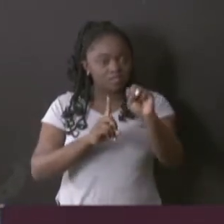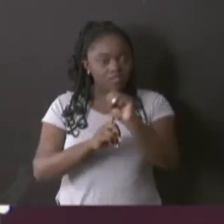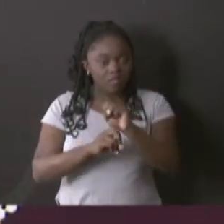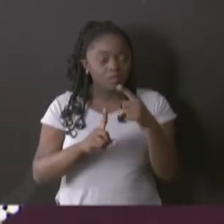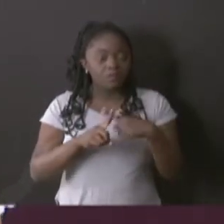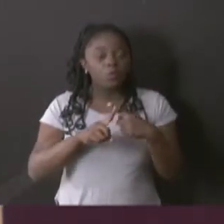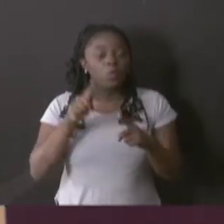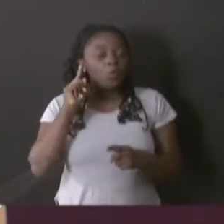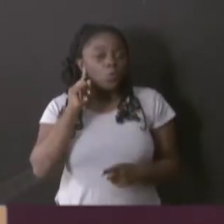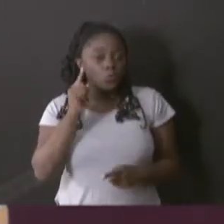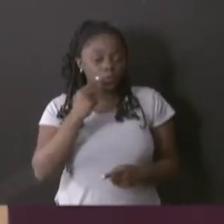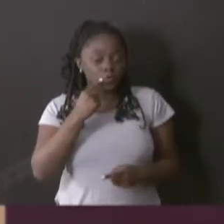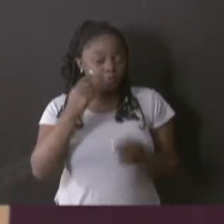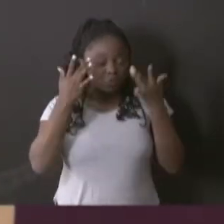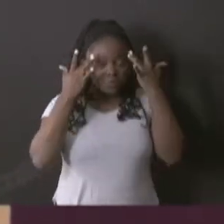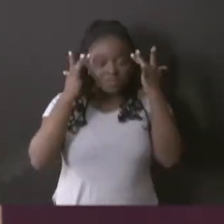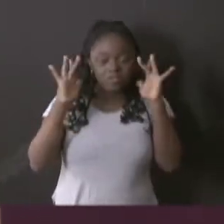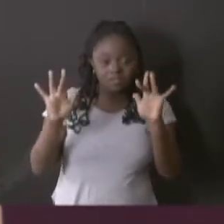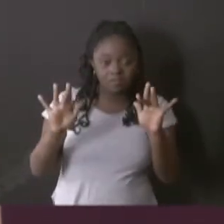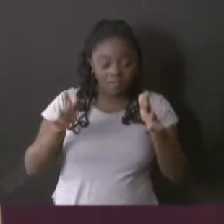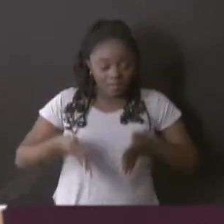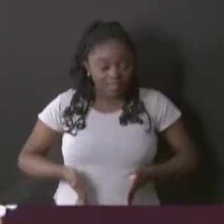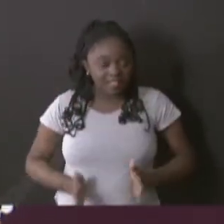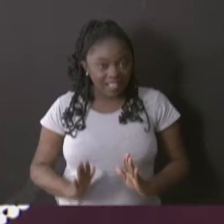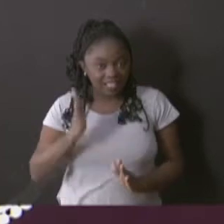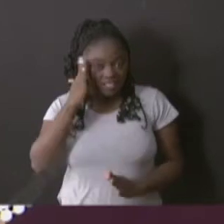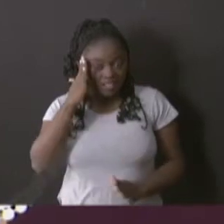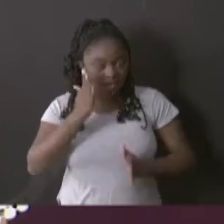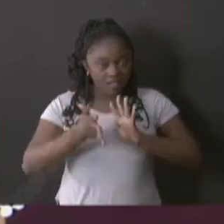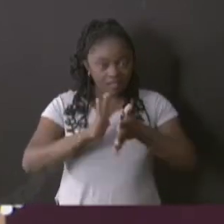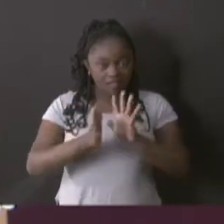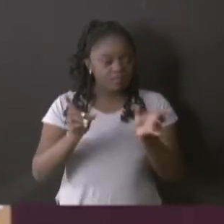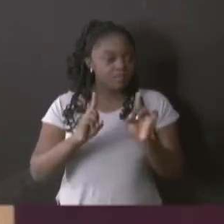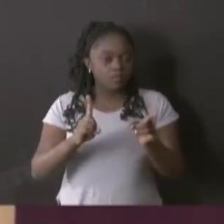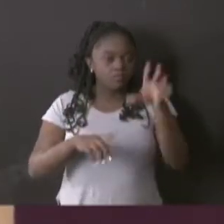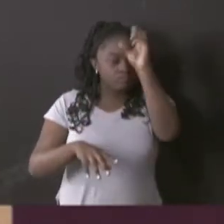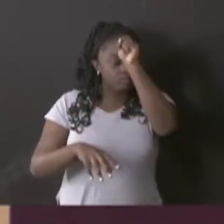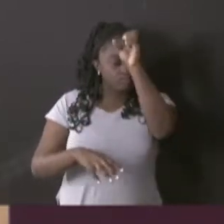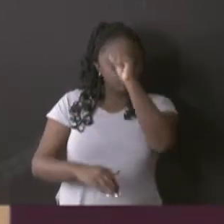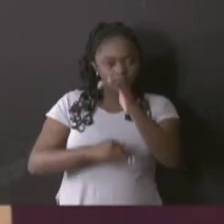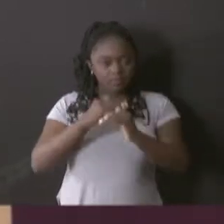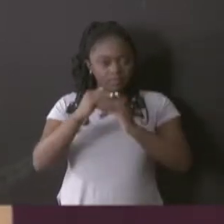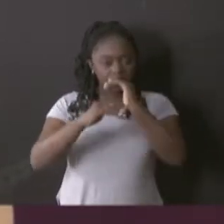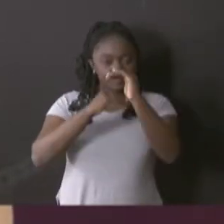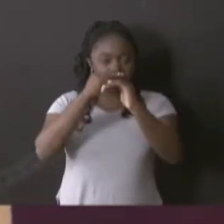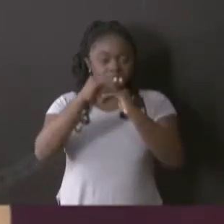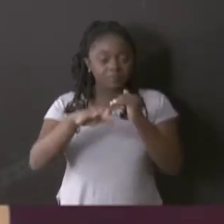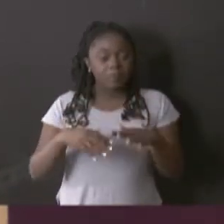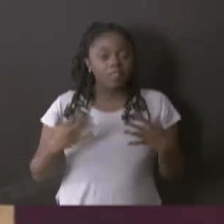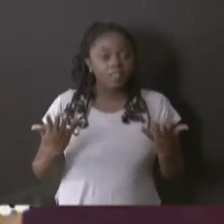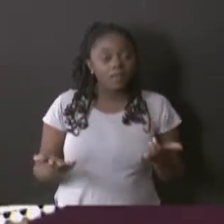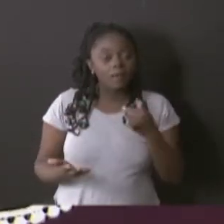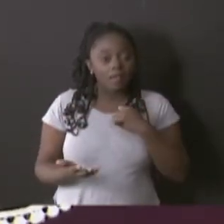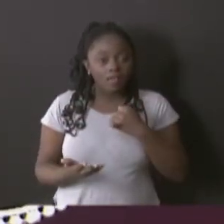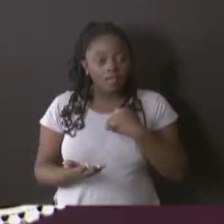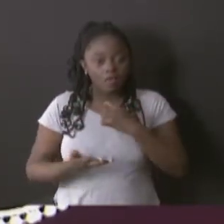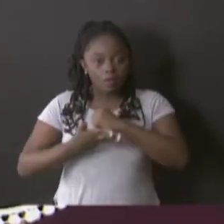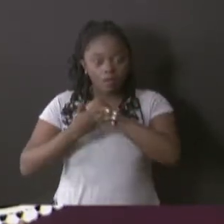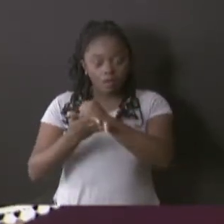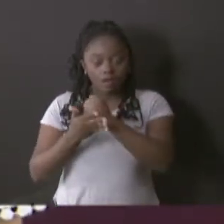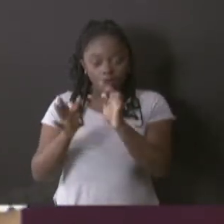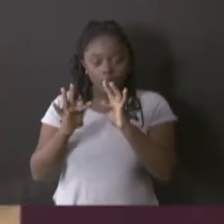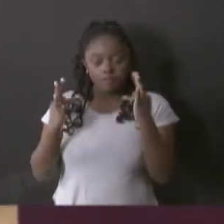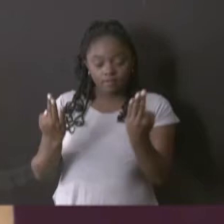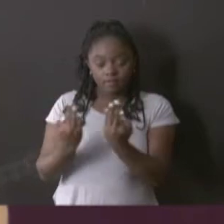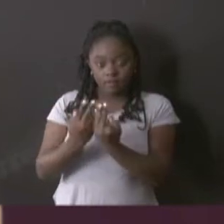sabendo a língua dele, ele vai aprender. Uhum. Assim como nós aprendemos o português. Uhum. Então, eu faço atendimento com a família do